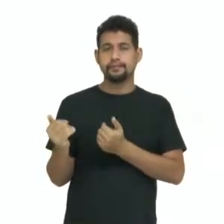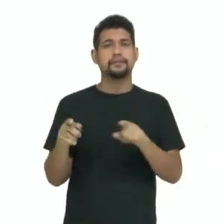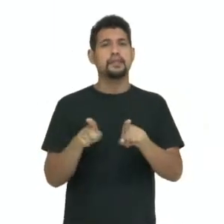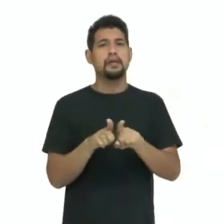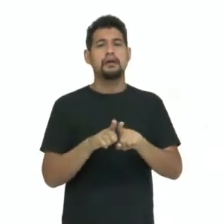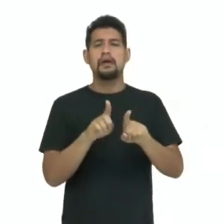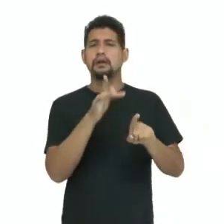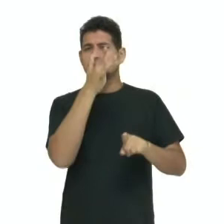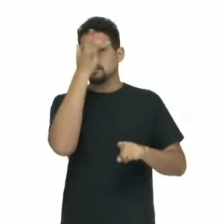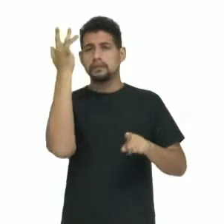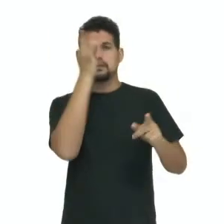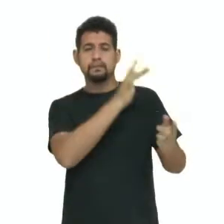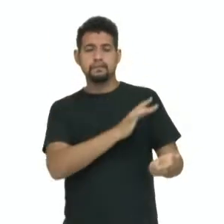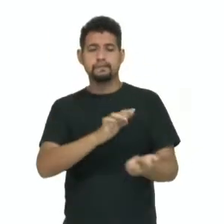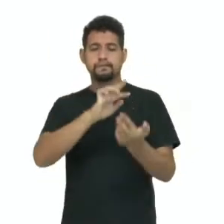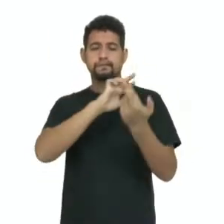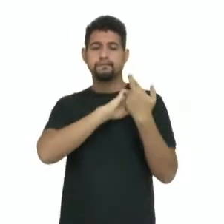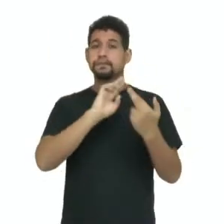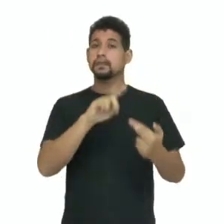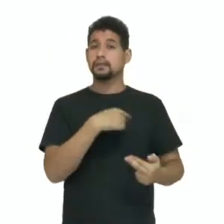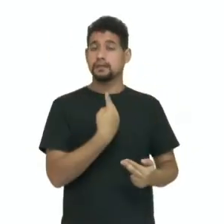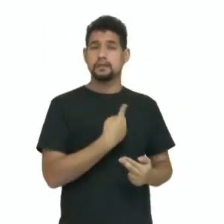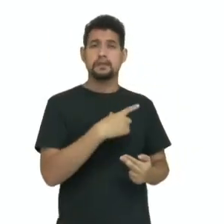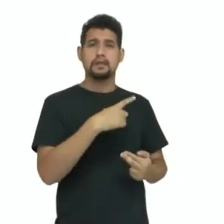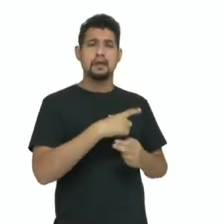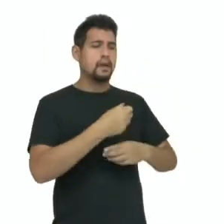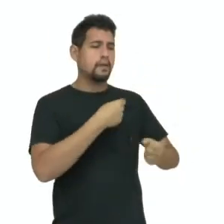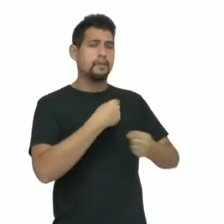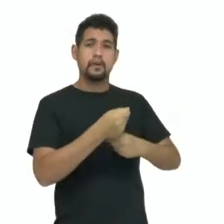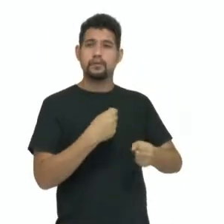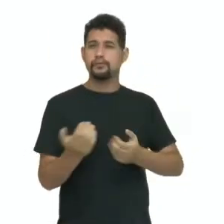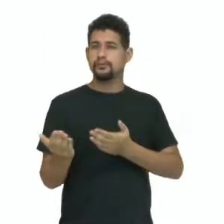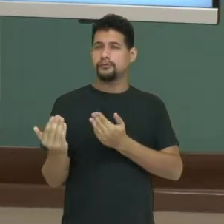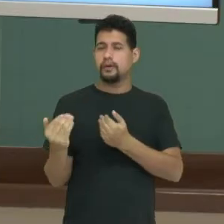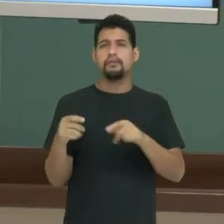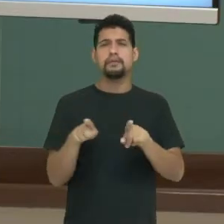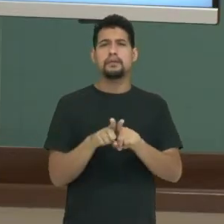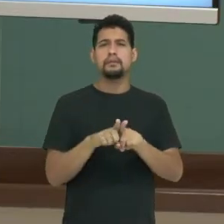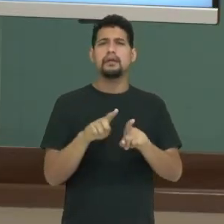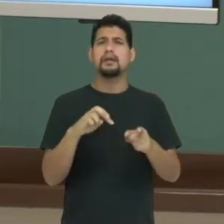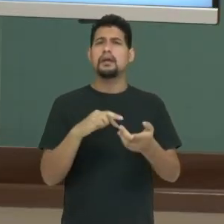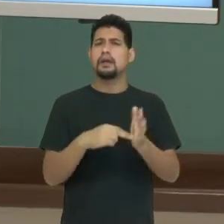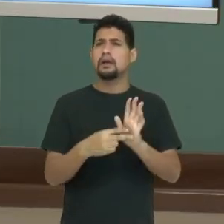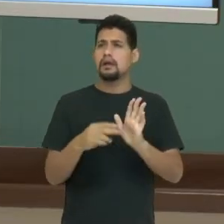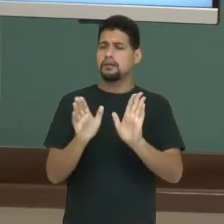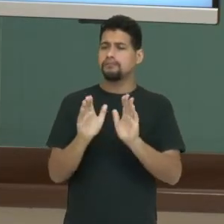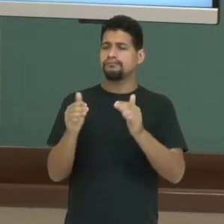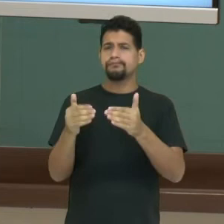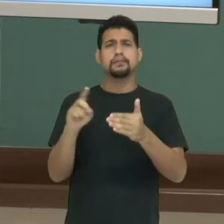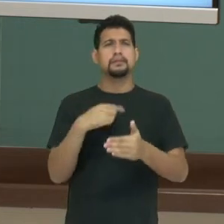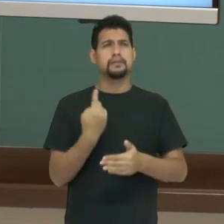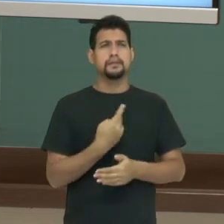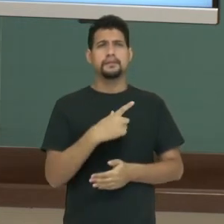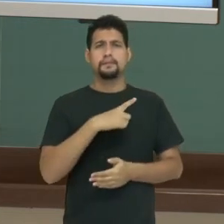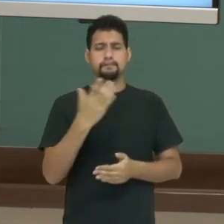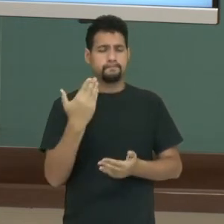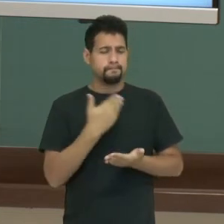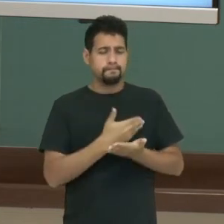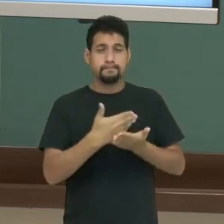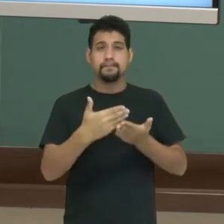seus responsáveis. Nós temos ali um indicativo para o jovem, né? Aquele colchete que temos aqui no